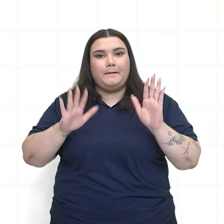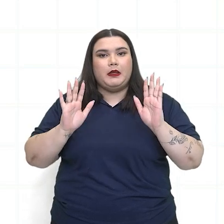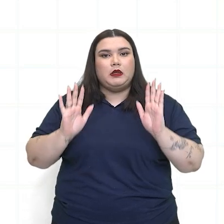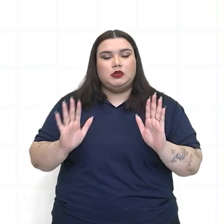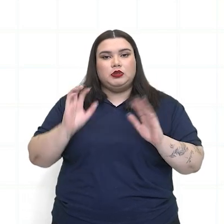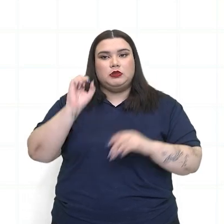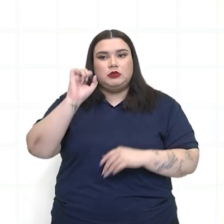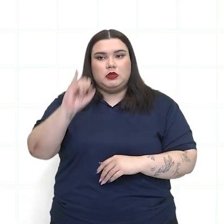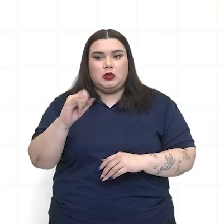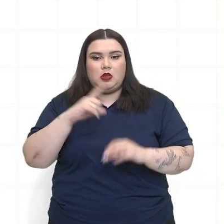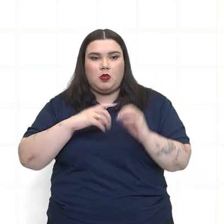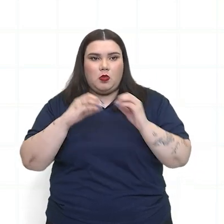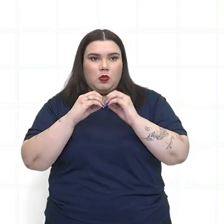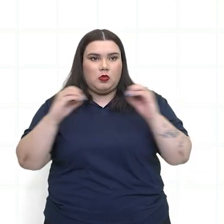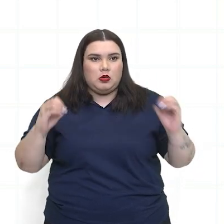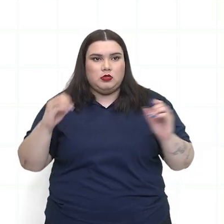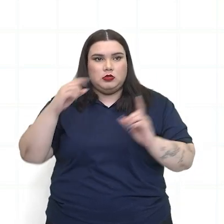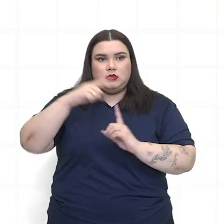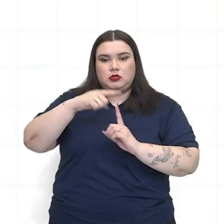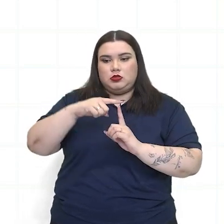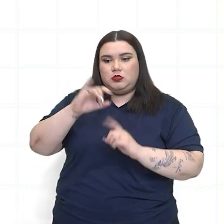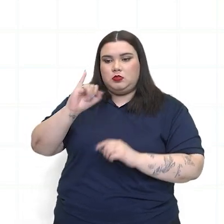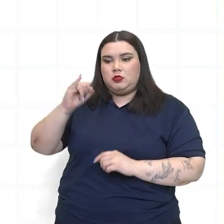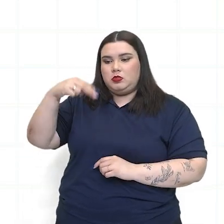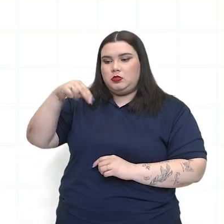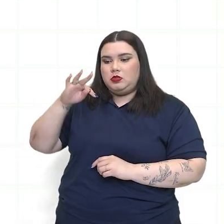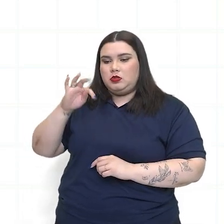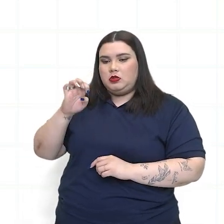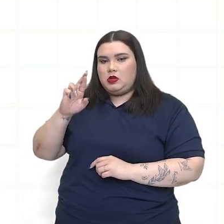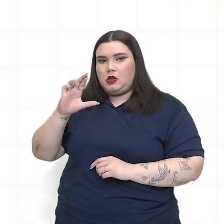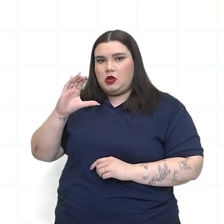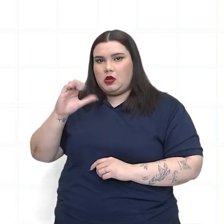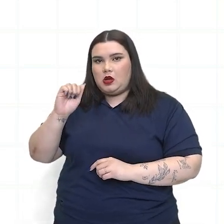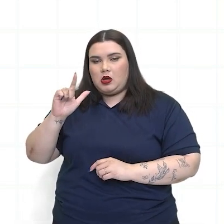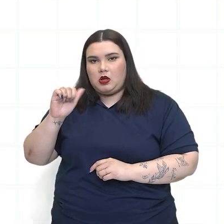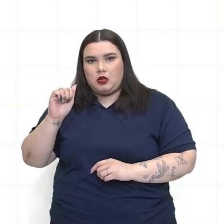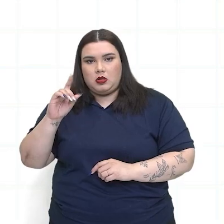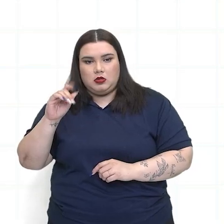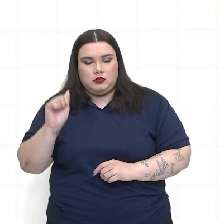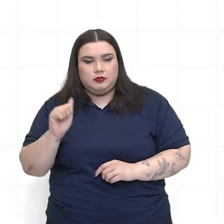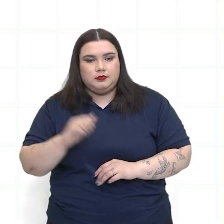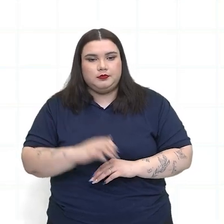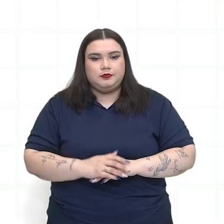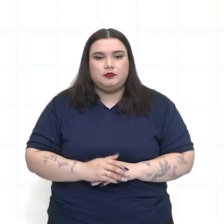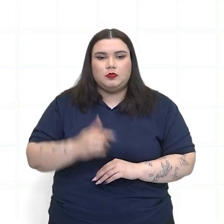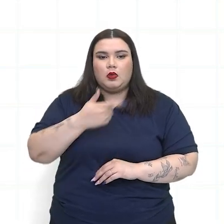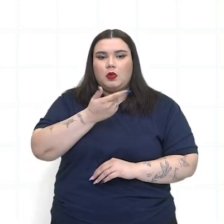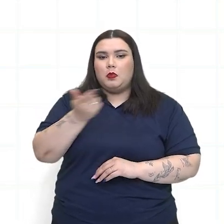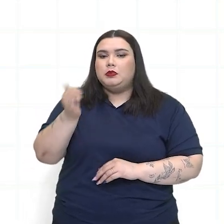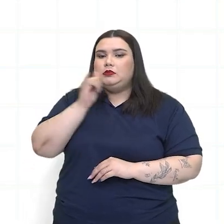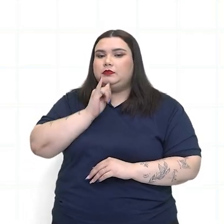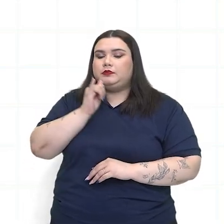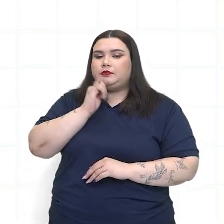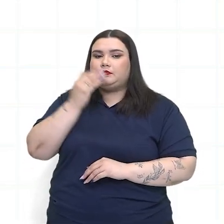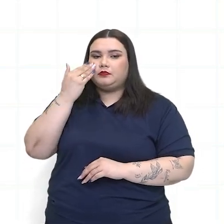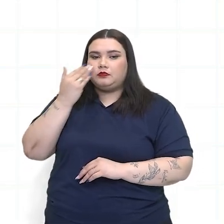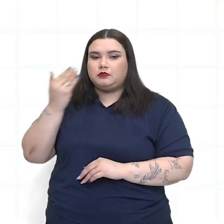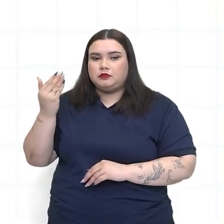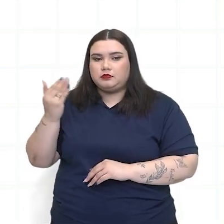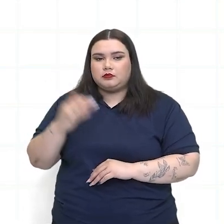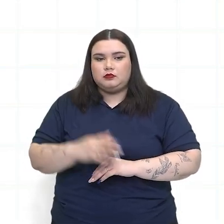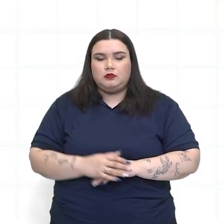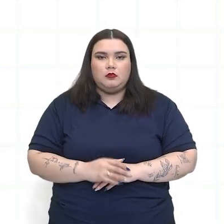Se tiver uma oração intercalada, aí sim vai ser necessário. Vamos a outro exemplo. Diz assim: